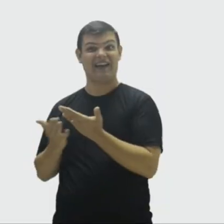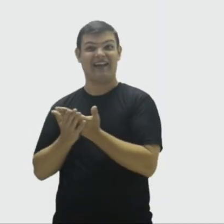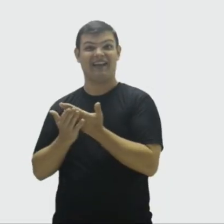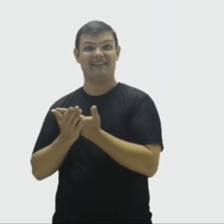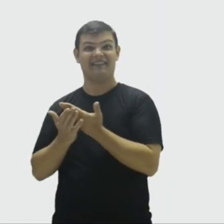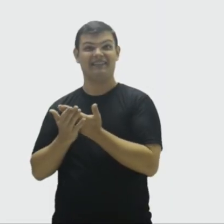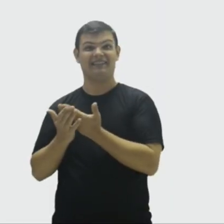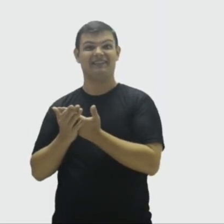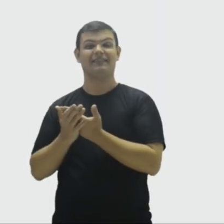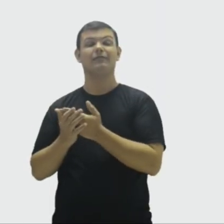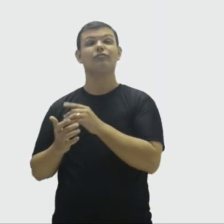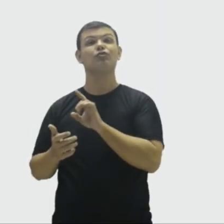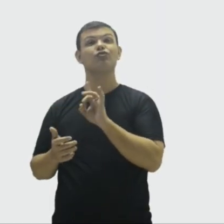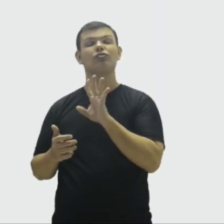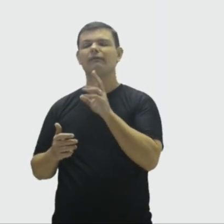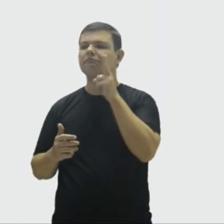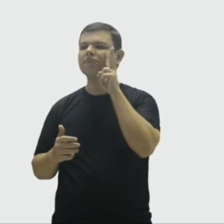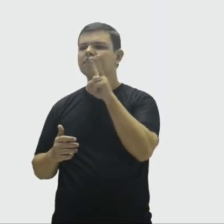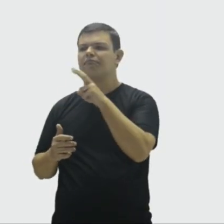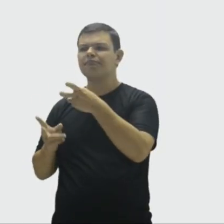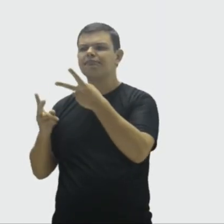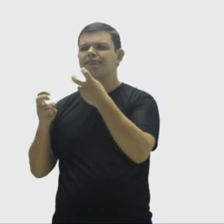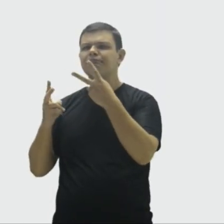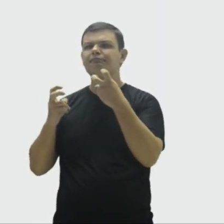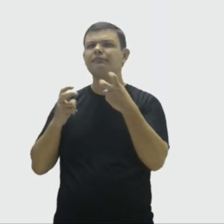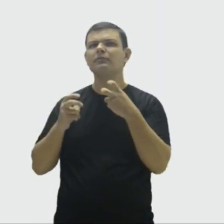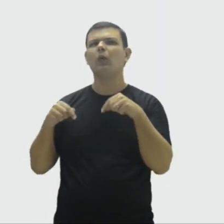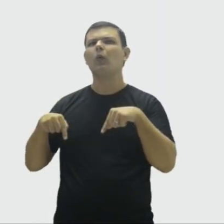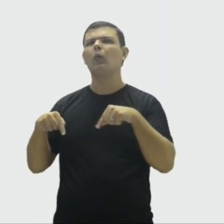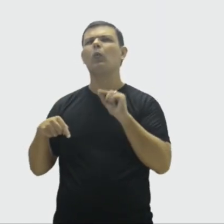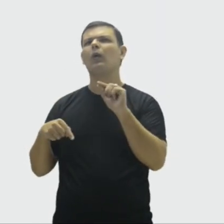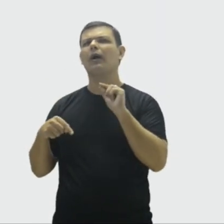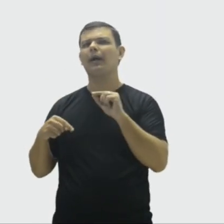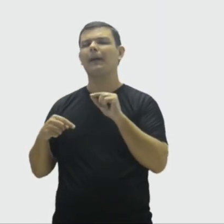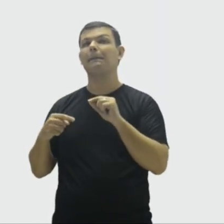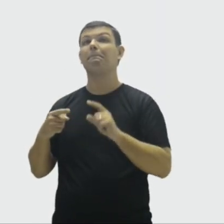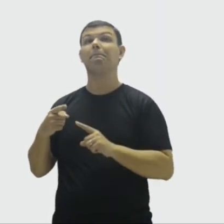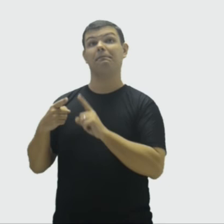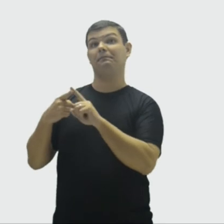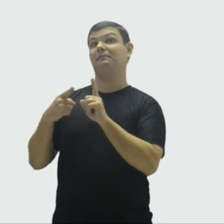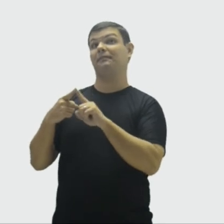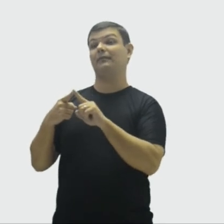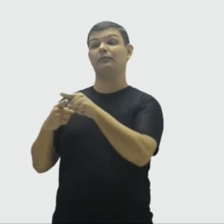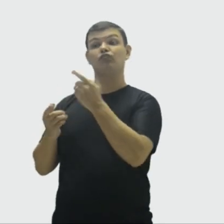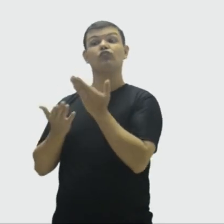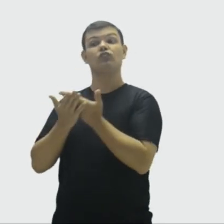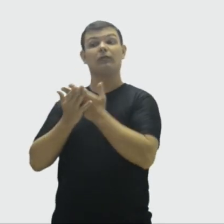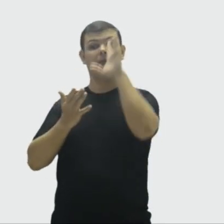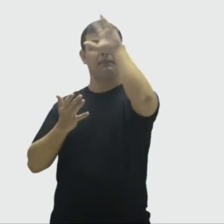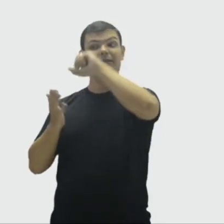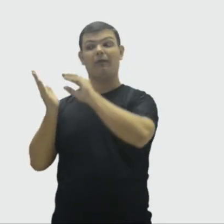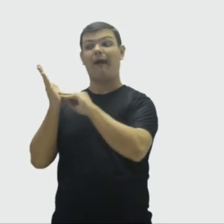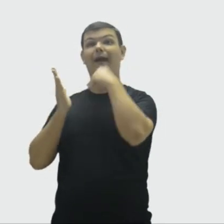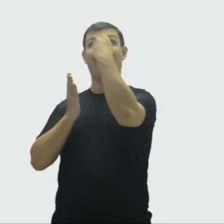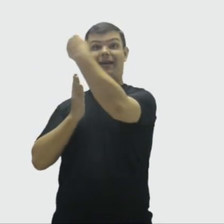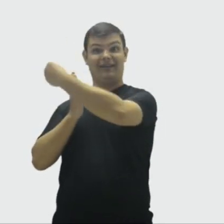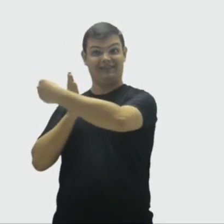vocês só acompanhem o que nós estudamos hoje. Nessa aula, você estudou o